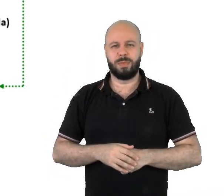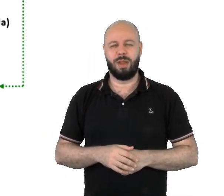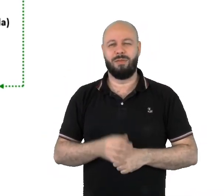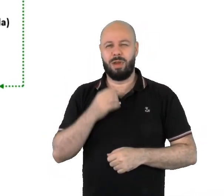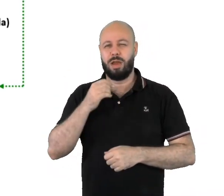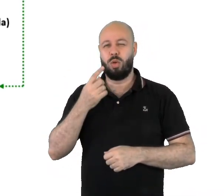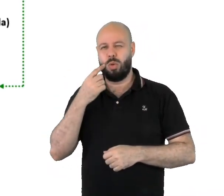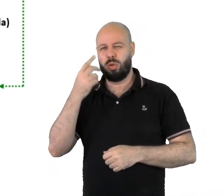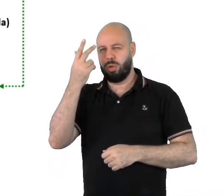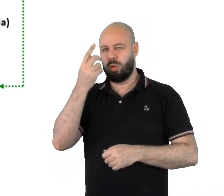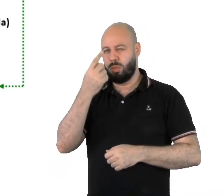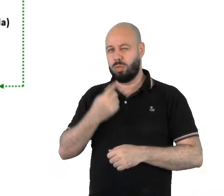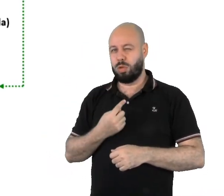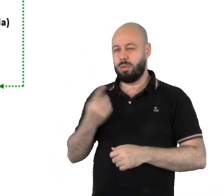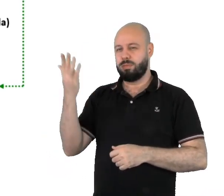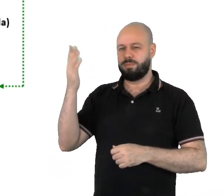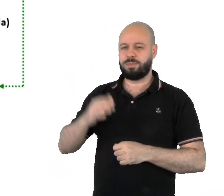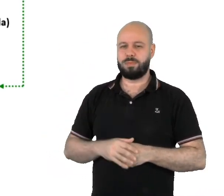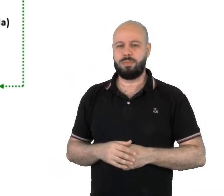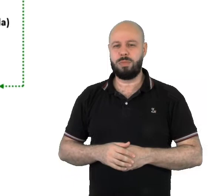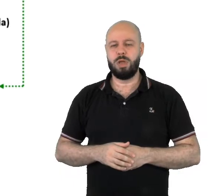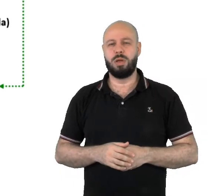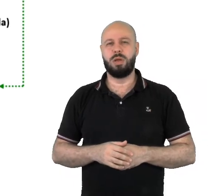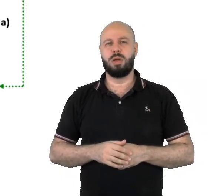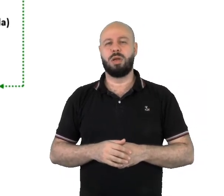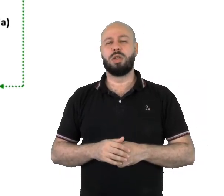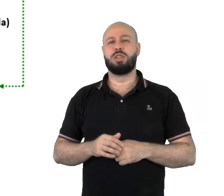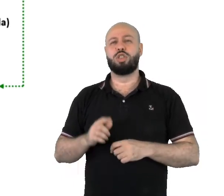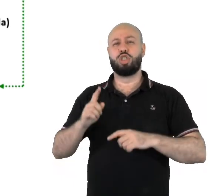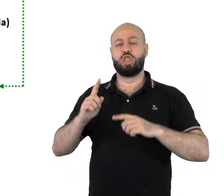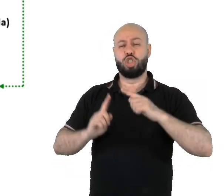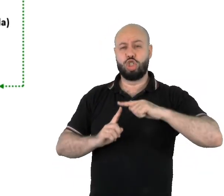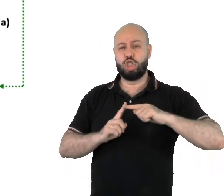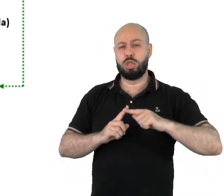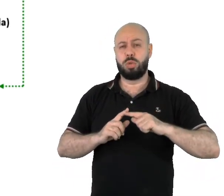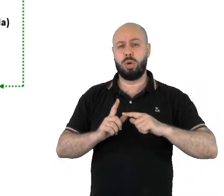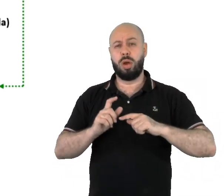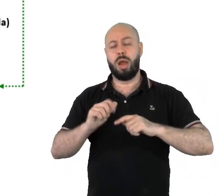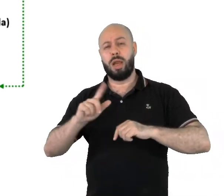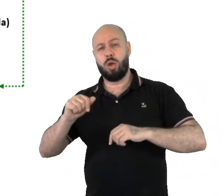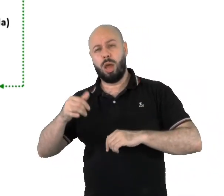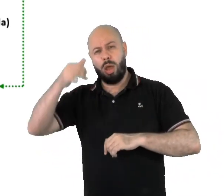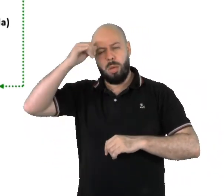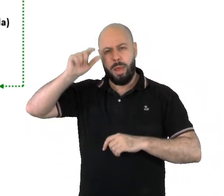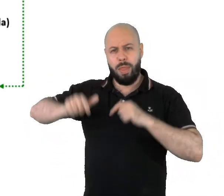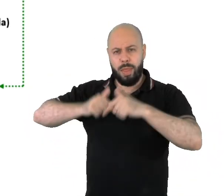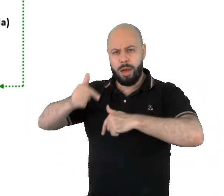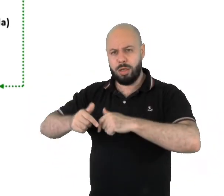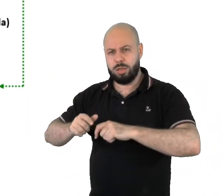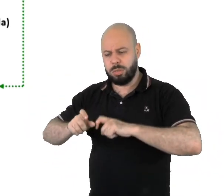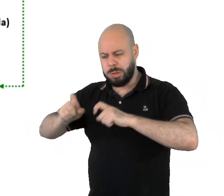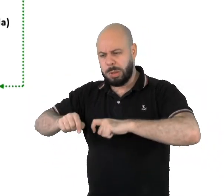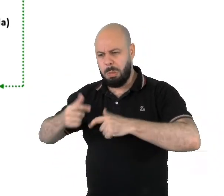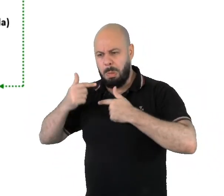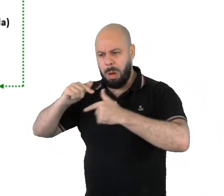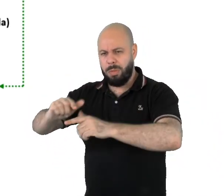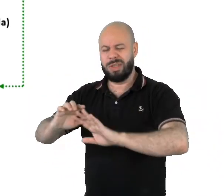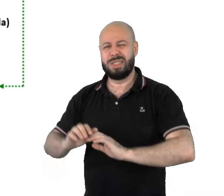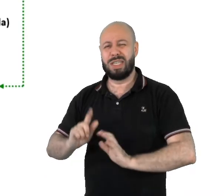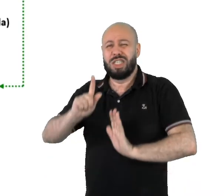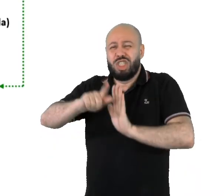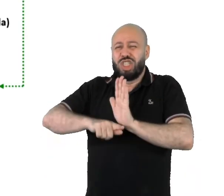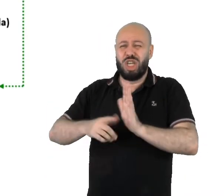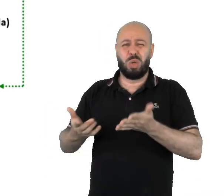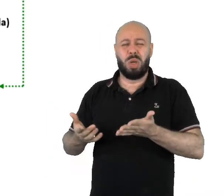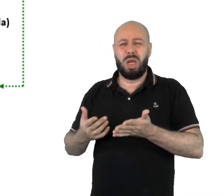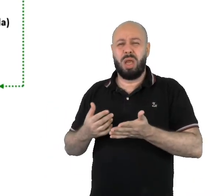coloquei para vocês, tá? Gêneros agrícolas para culturas alimentares, agropecuária tradicional. quando você fala de gêneros para